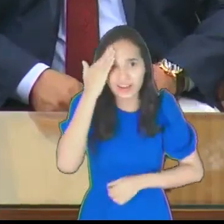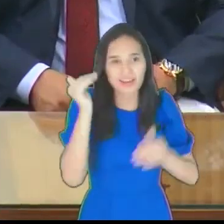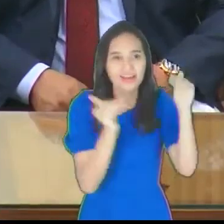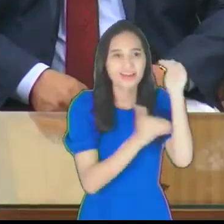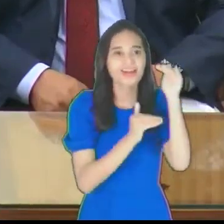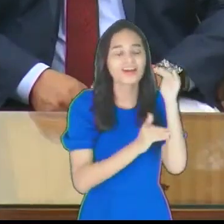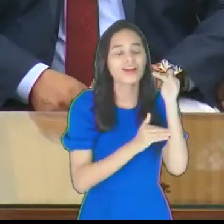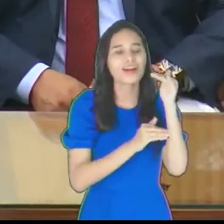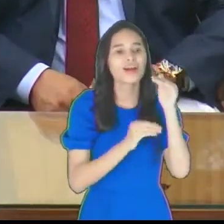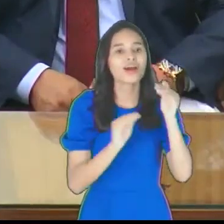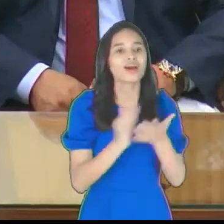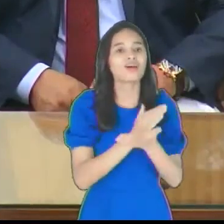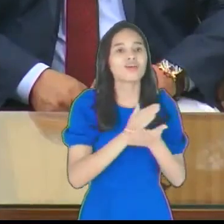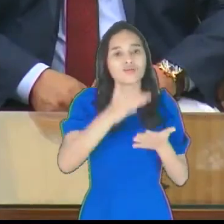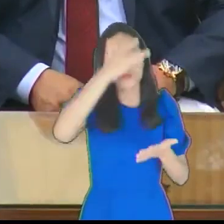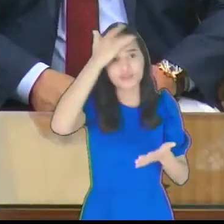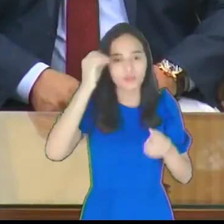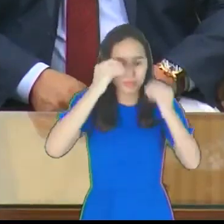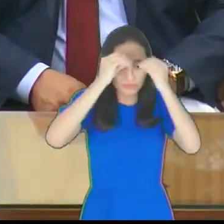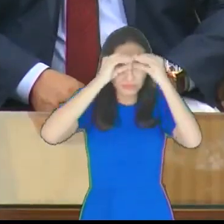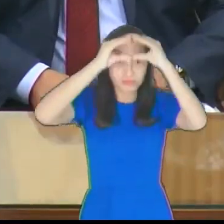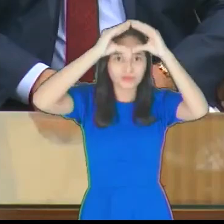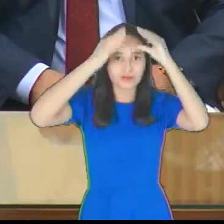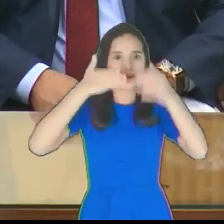algum entendimento também?